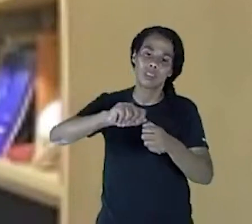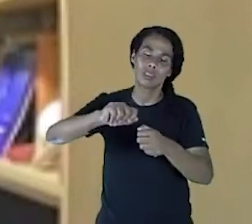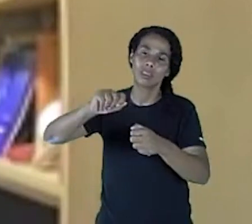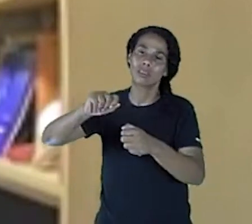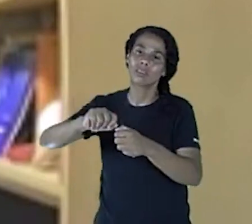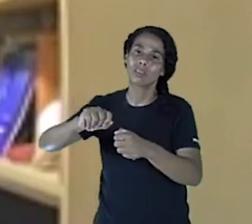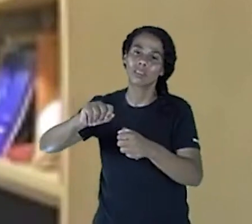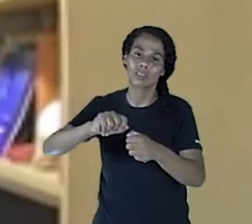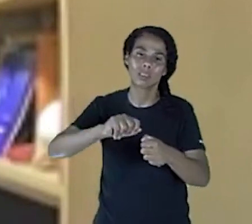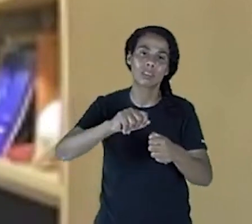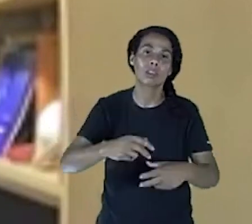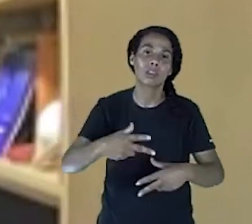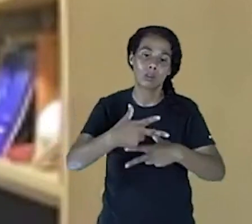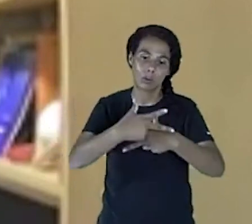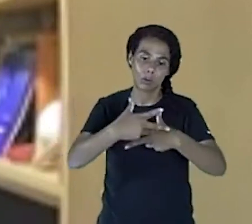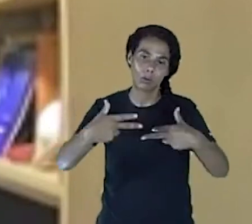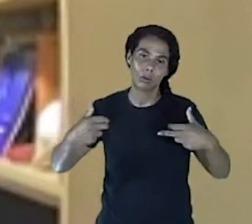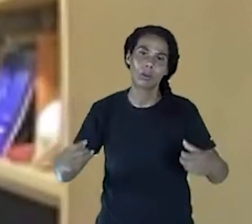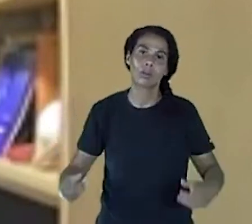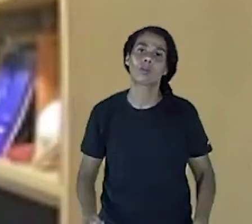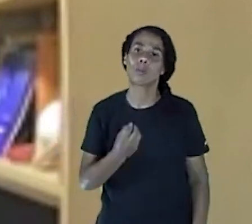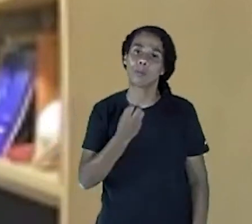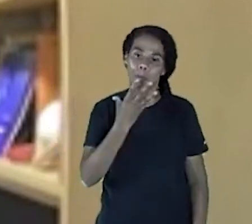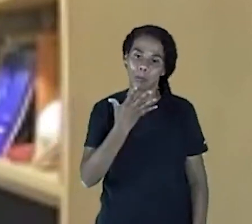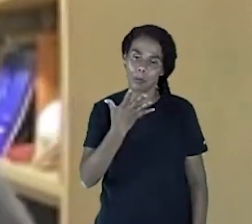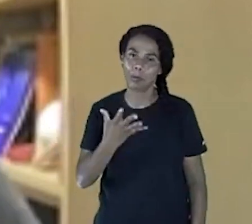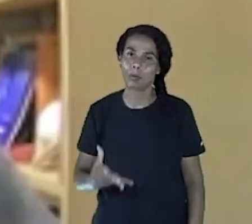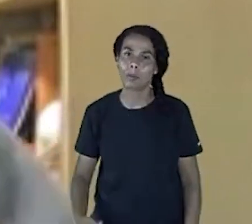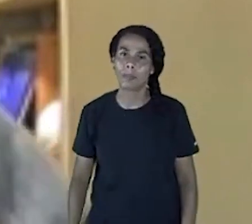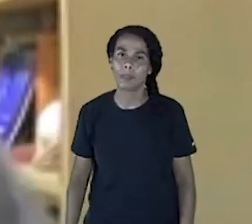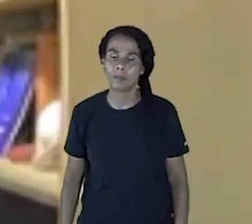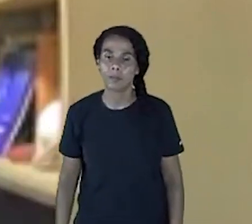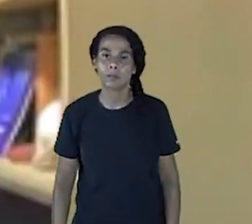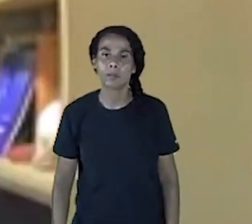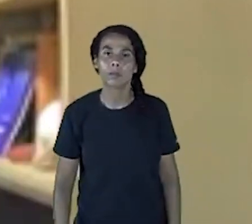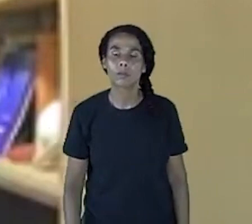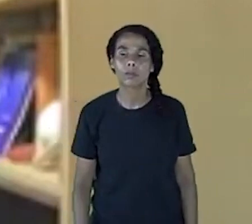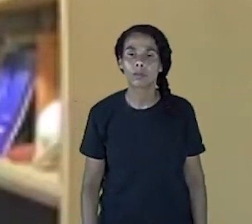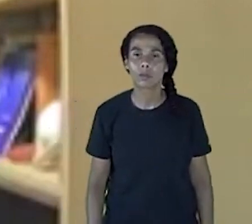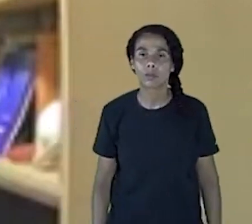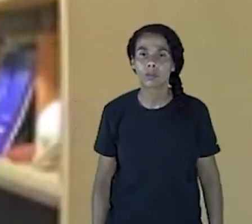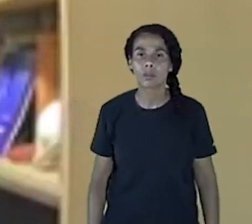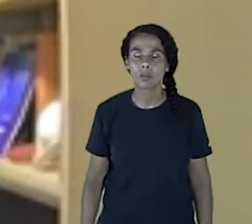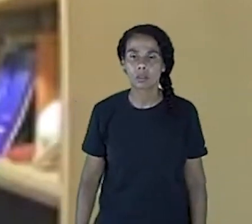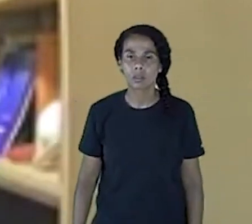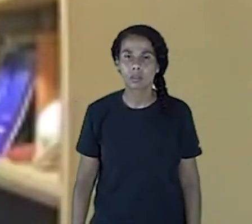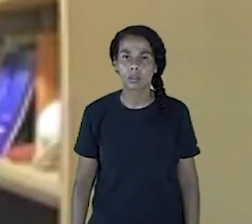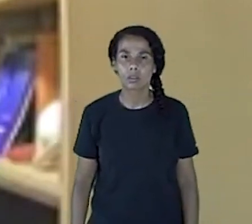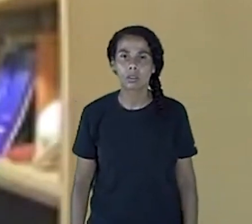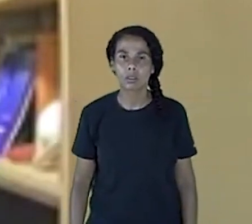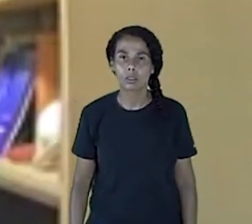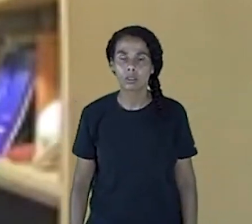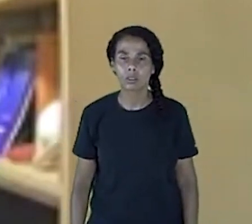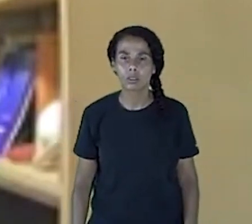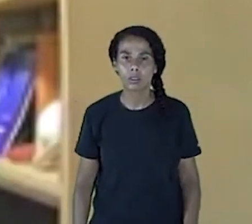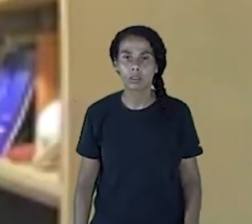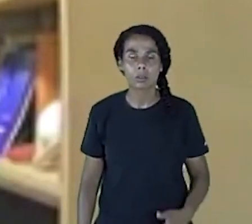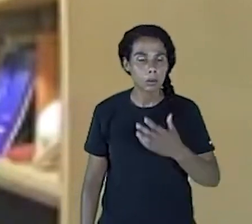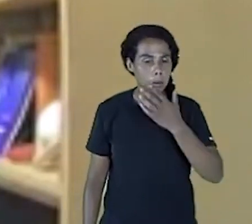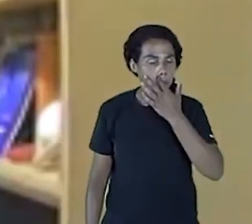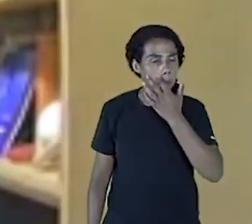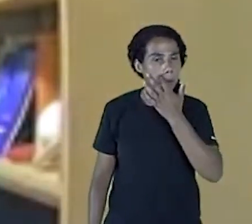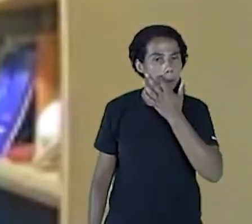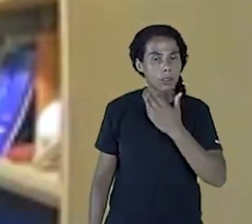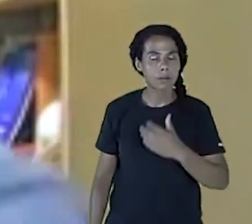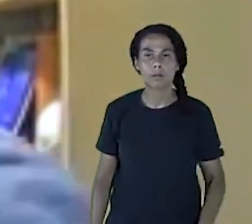né? Eu queria deixar uma coisa aqui no meio de muita gente que está até procurando uma salvação e tudo. Nós temos